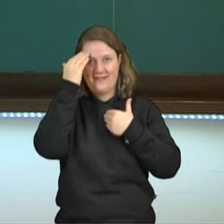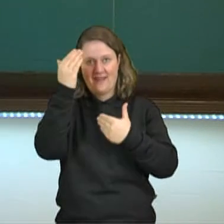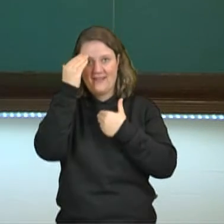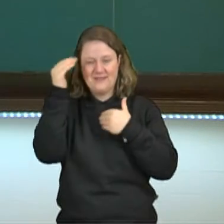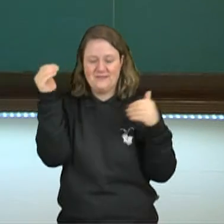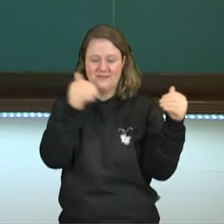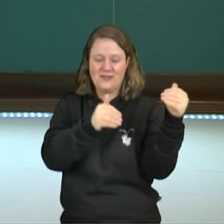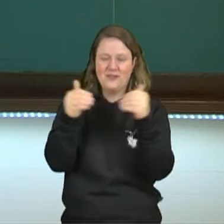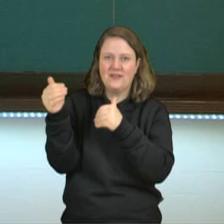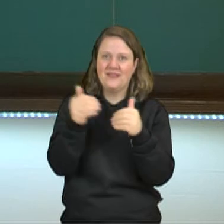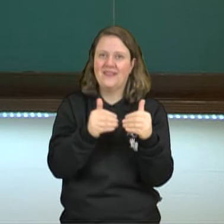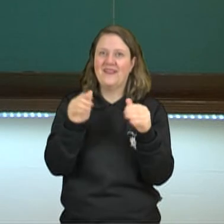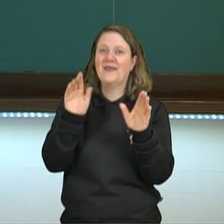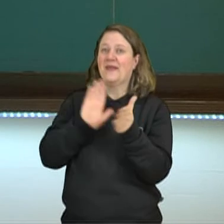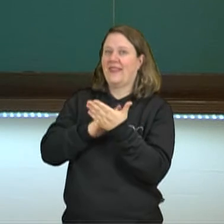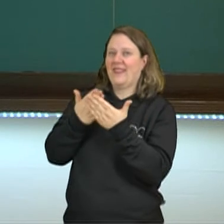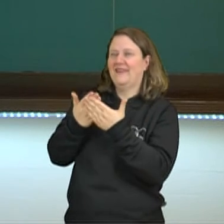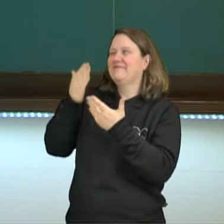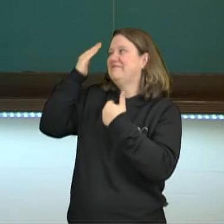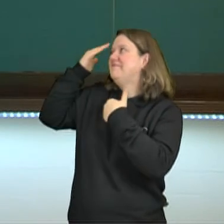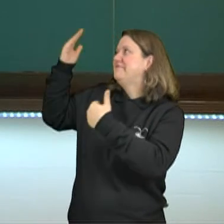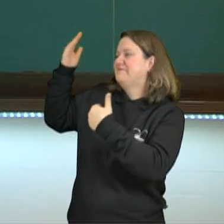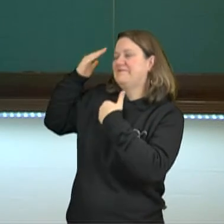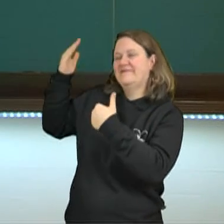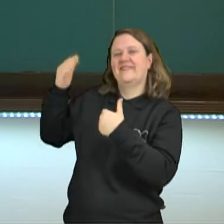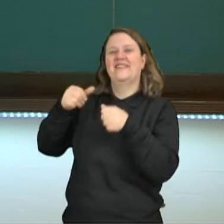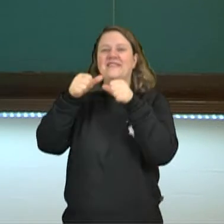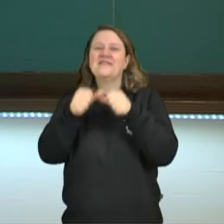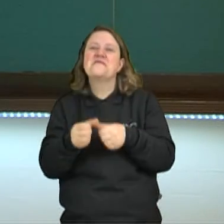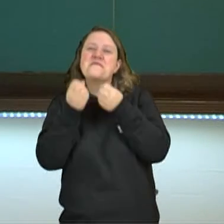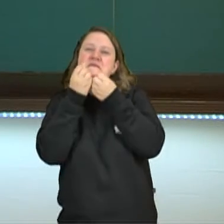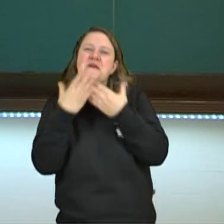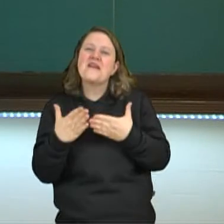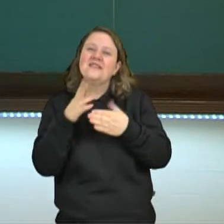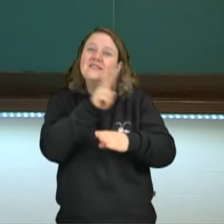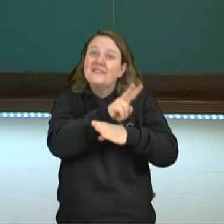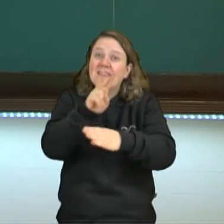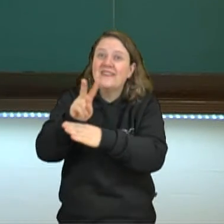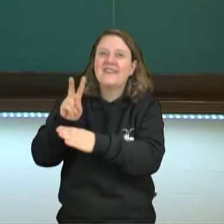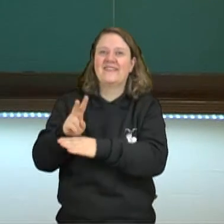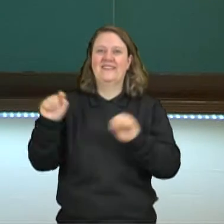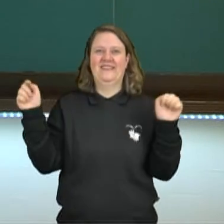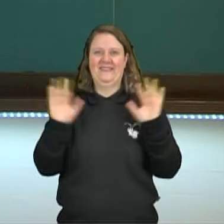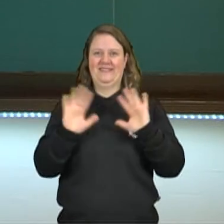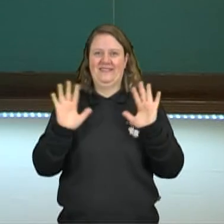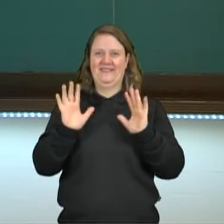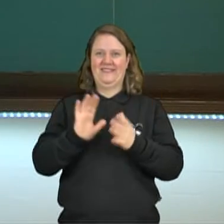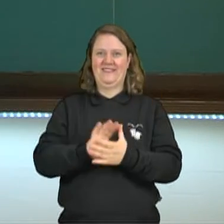presença, agradeço a Cláudia, nossa intérprete. Fiquem bem, se cuidem e até a próxima.